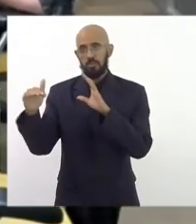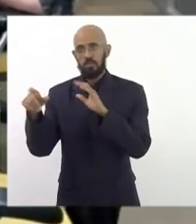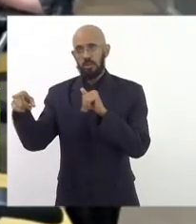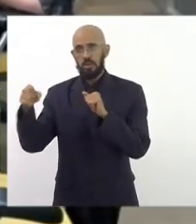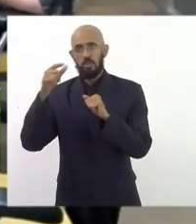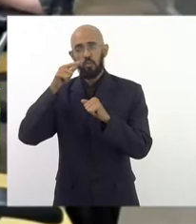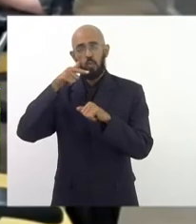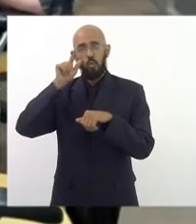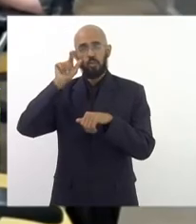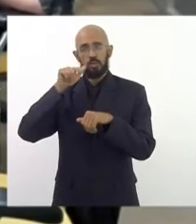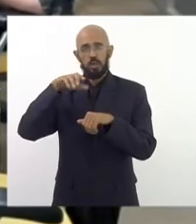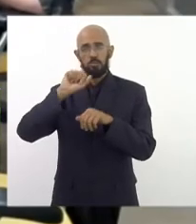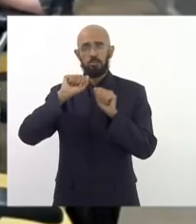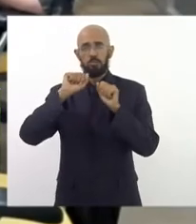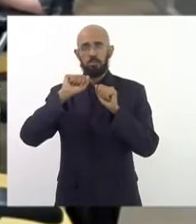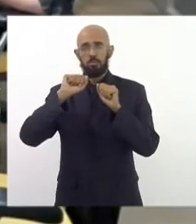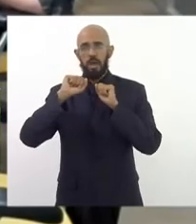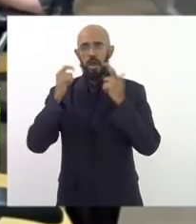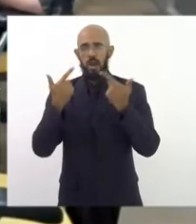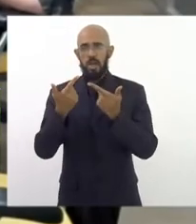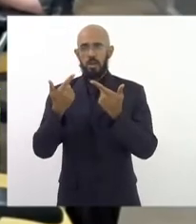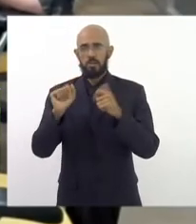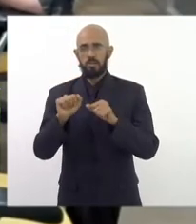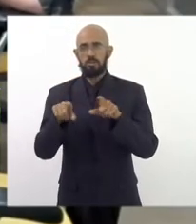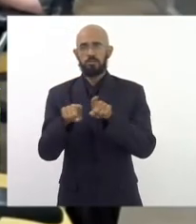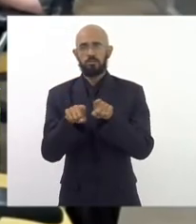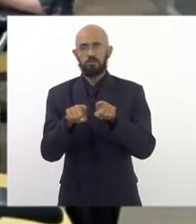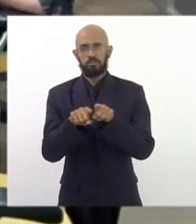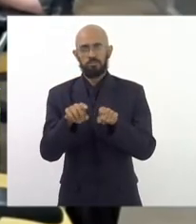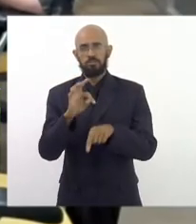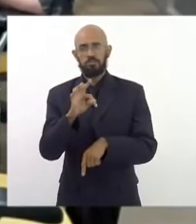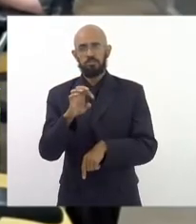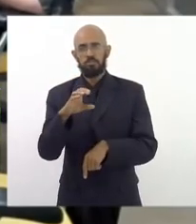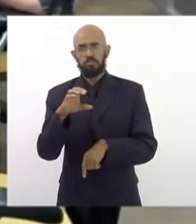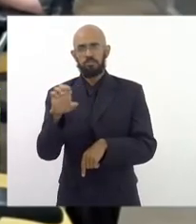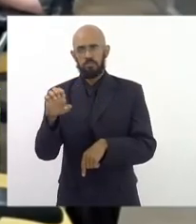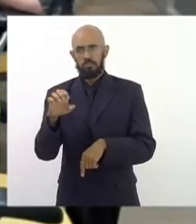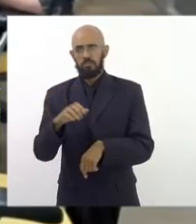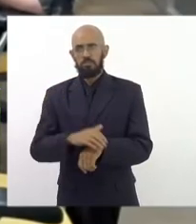ontem para a Assembleia, para o Tribunal de Contas. Enfim,